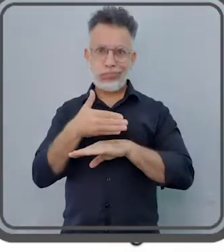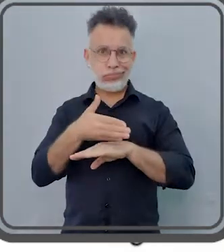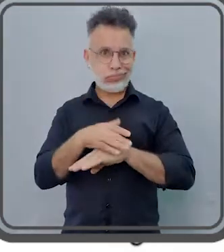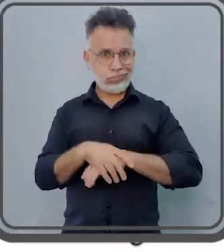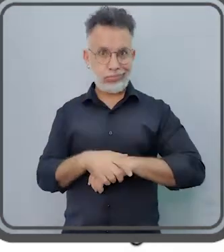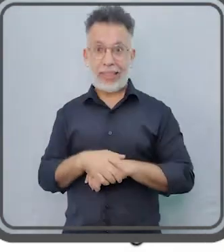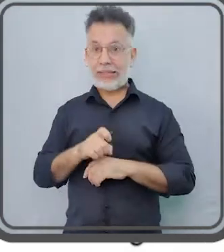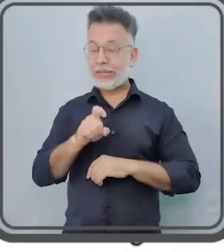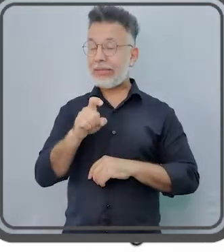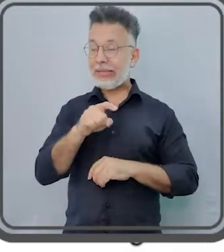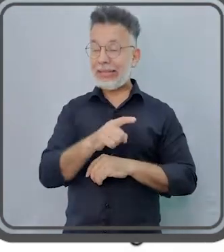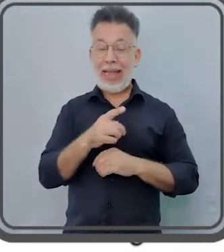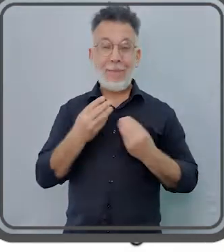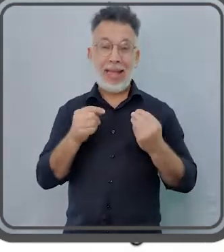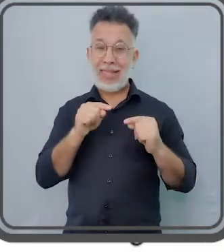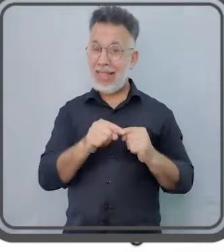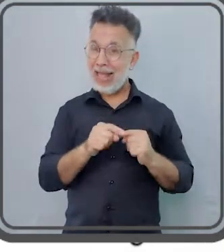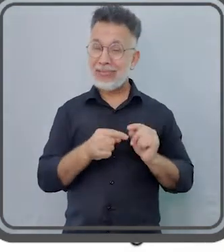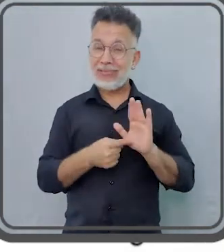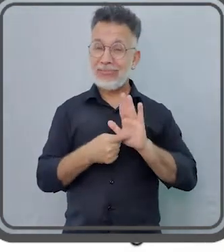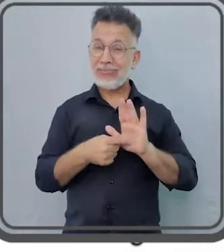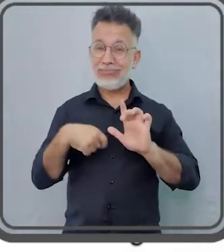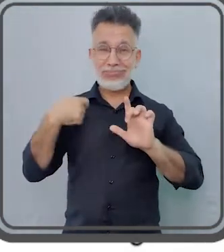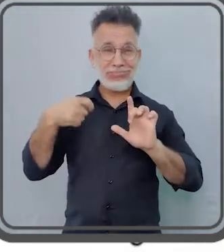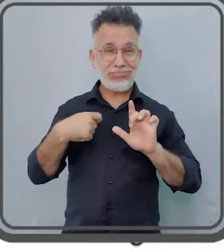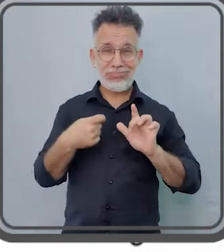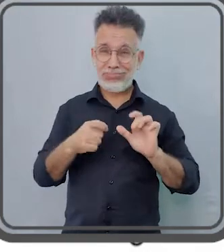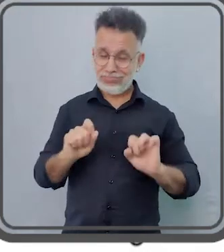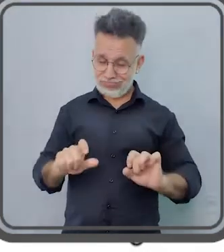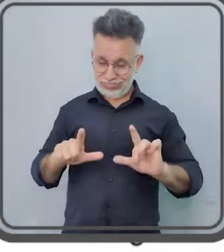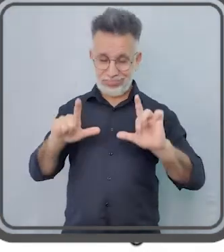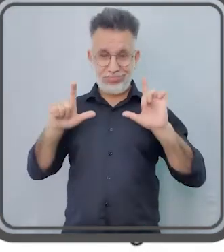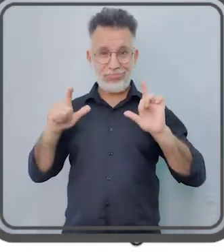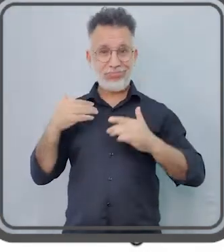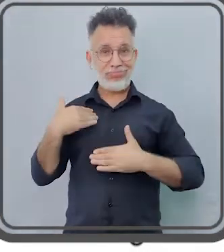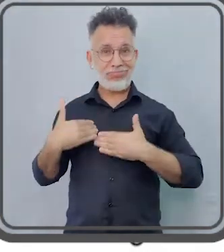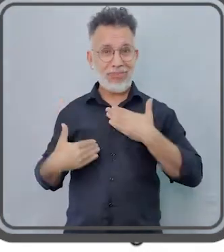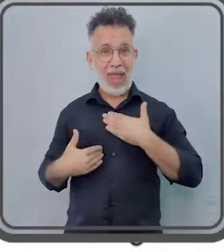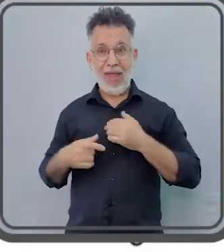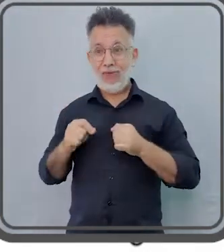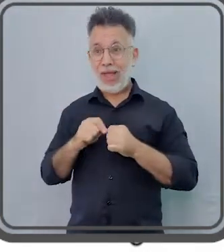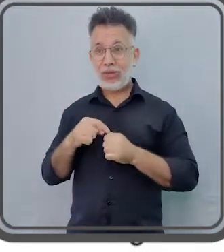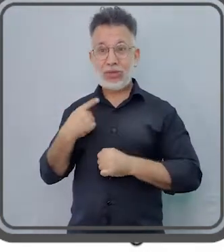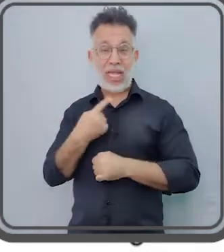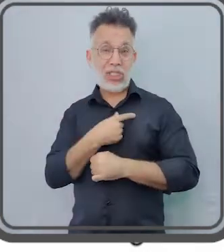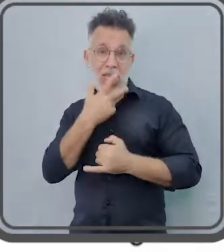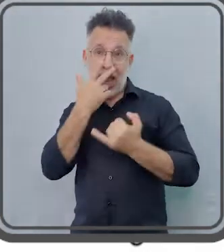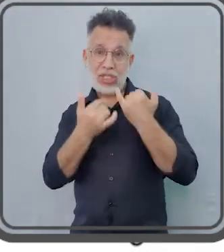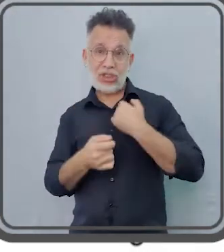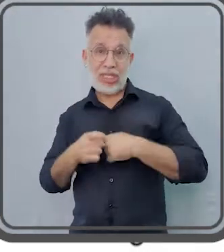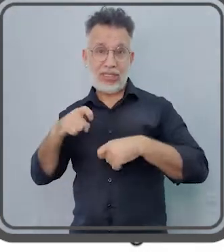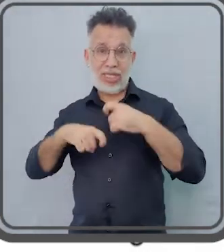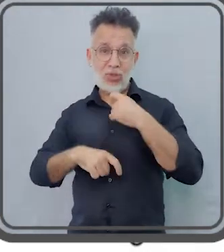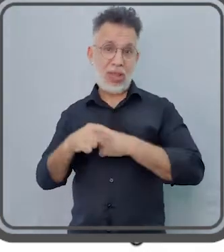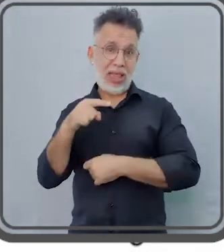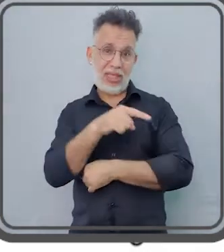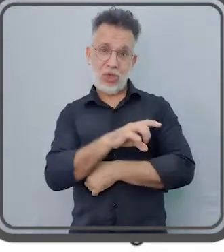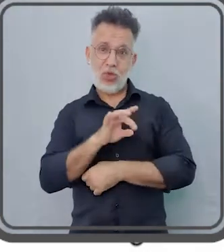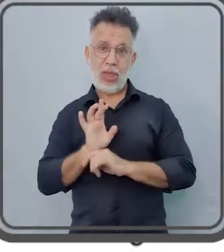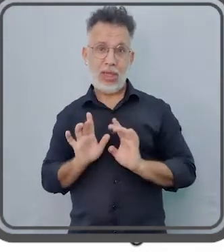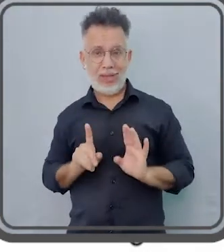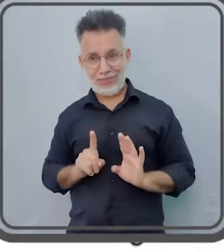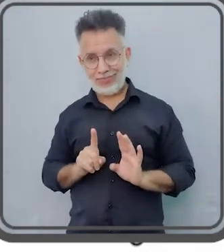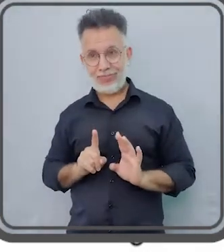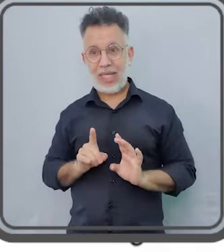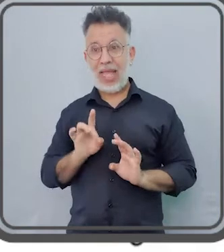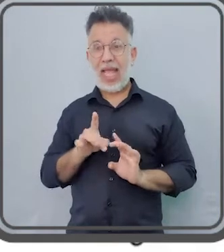são reproduzidos estereótipos que fazem com que a gente ache que sexualidade é só aquilo, né? Que é só aquele perfil